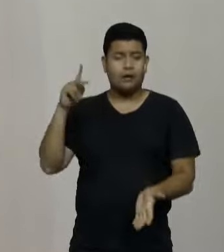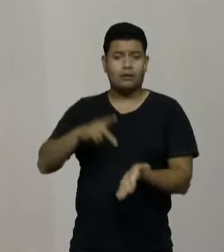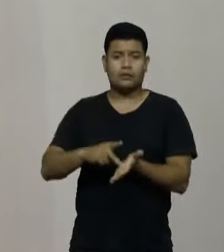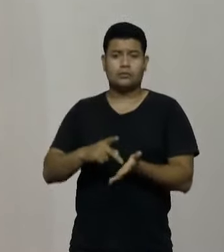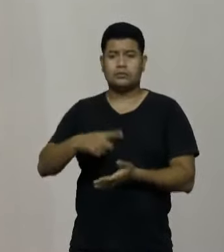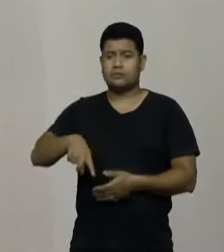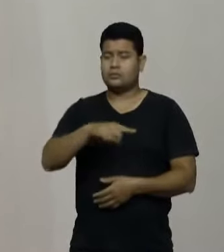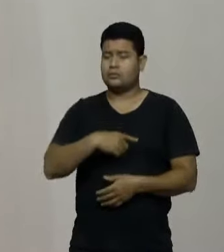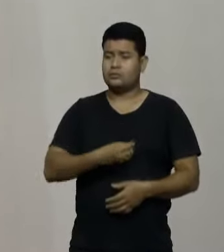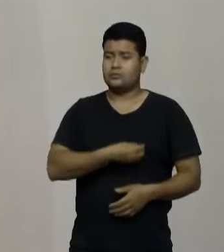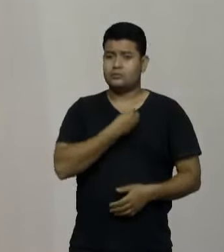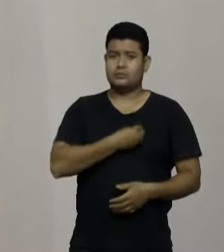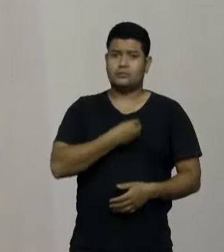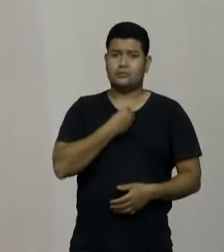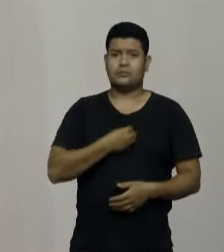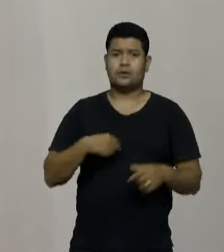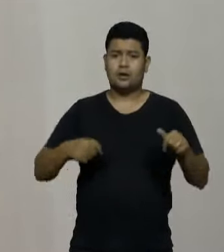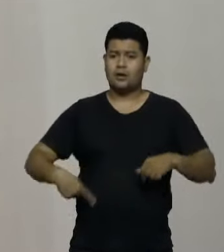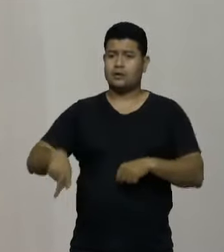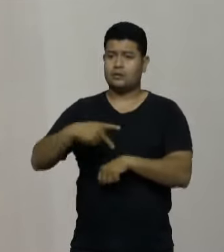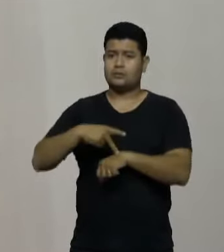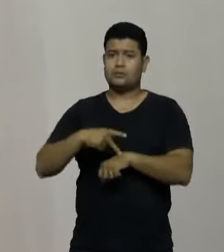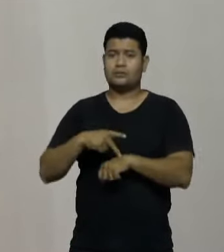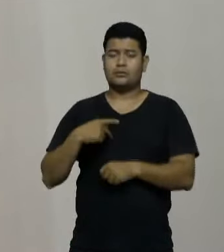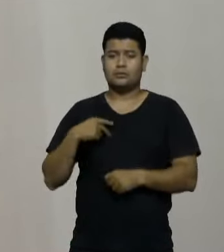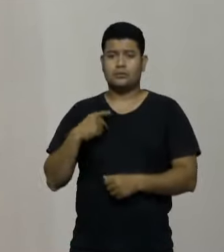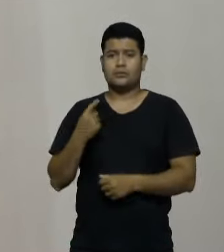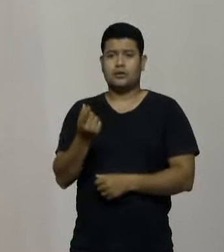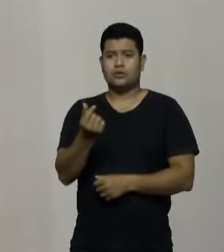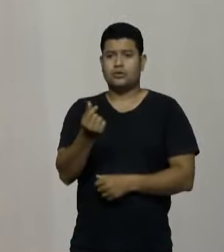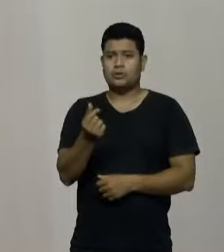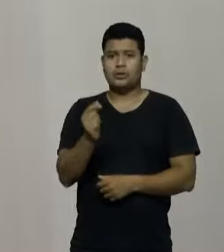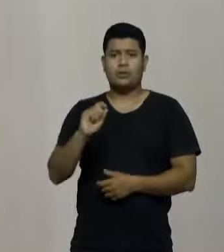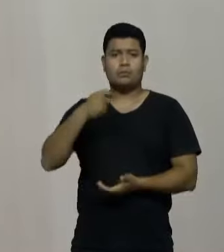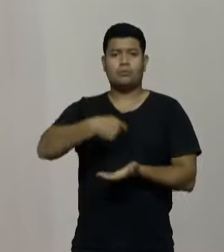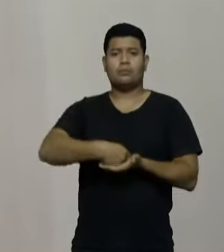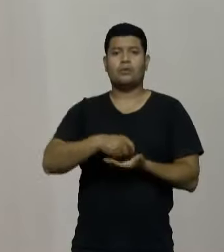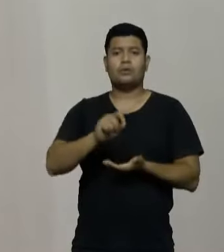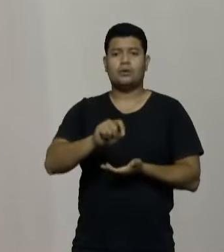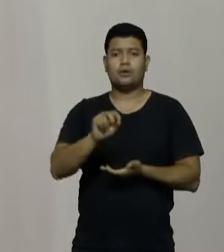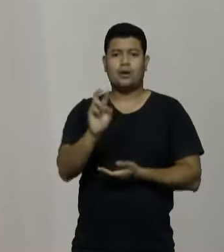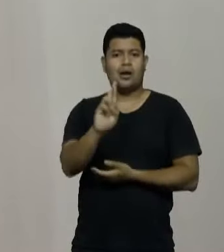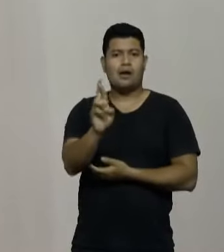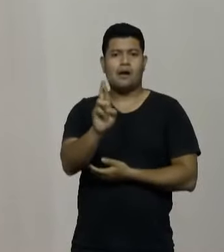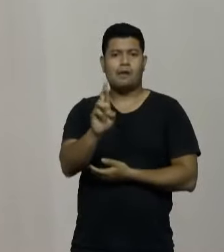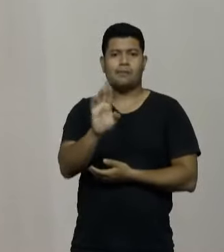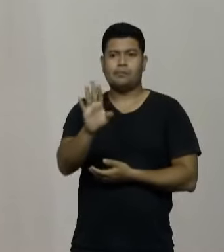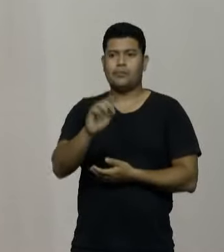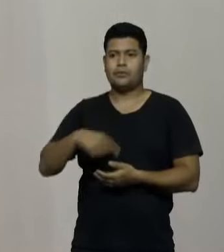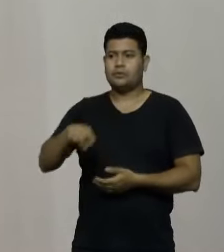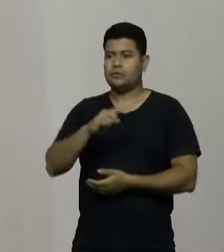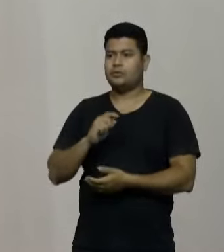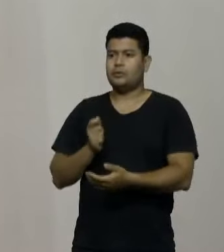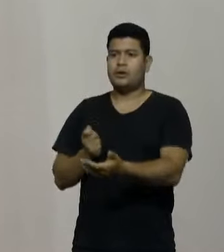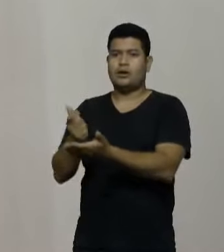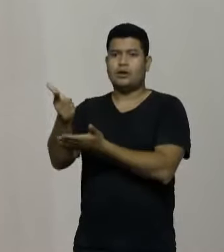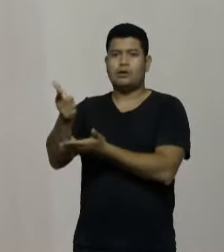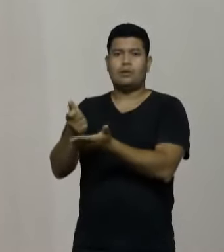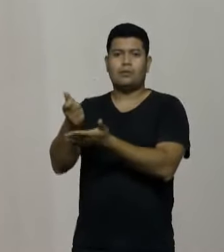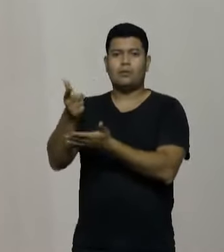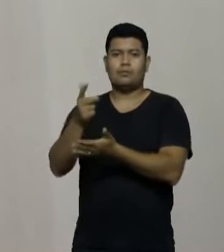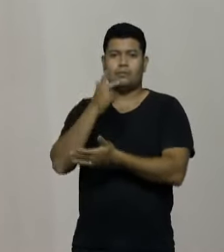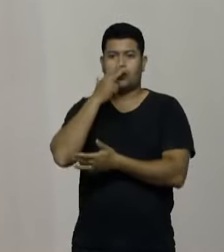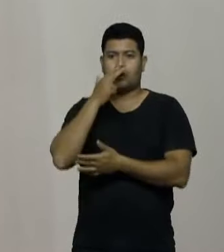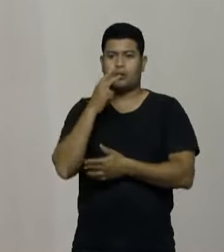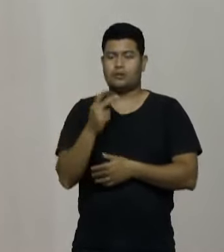vivendo no nosso país. Nós estamos ganhando em real e pagando em dólar, sendo que nós somos o